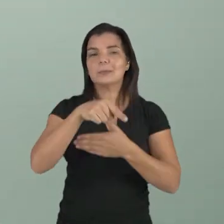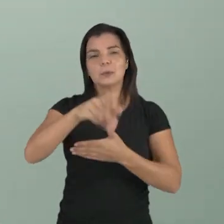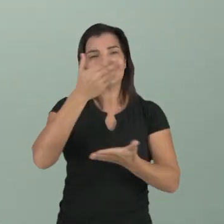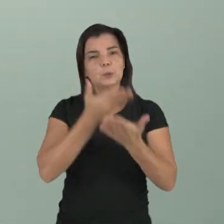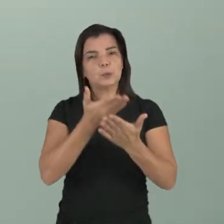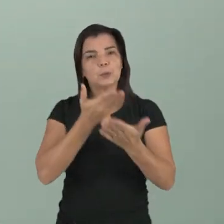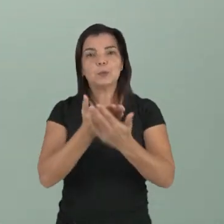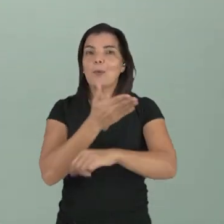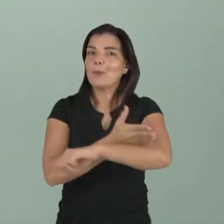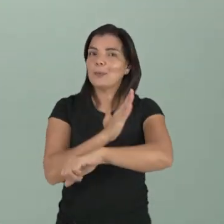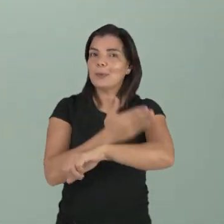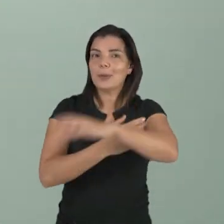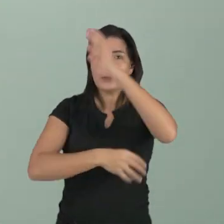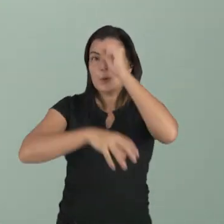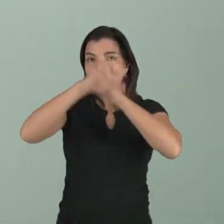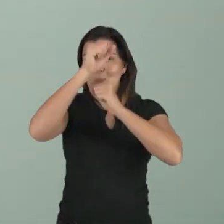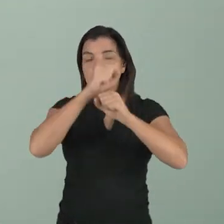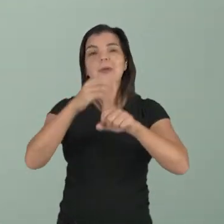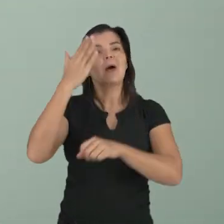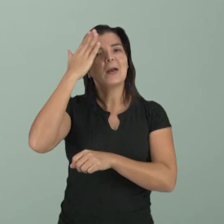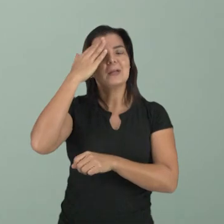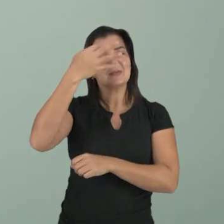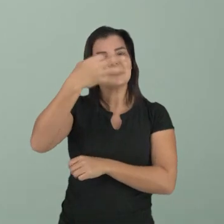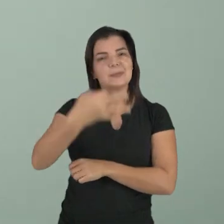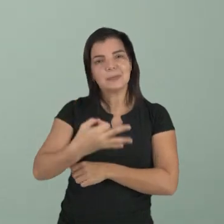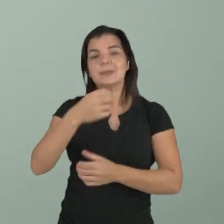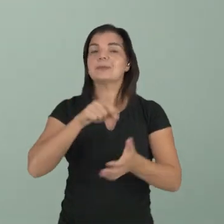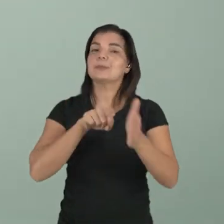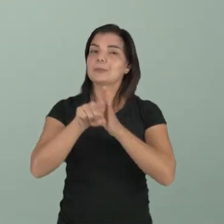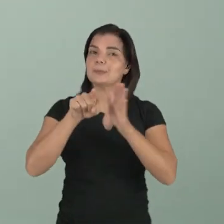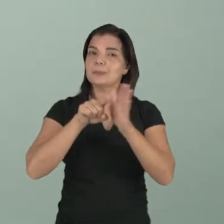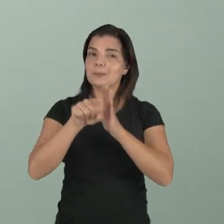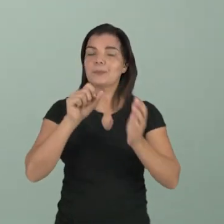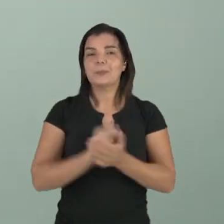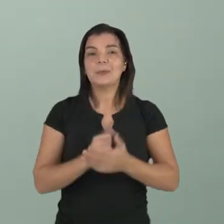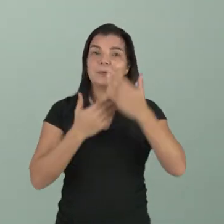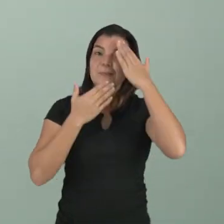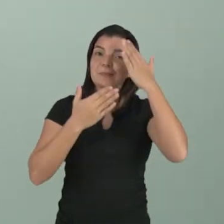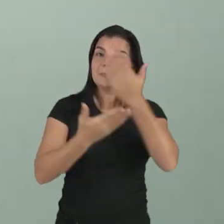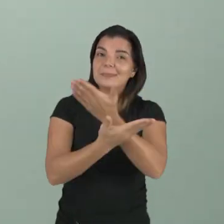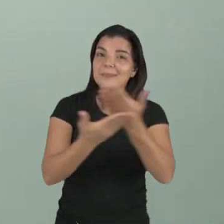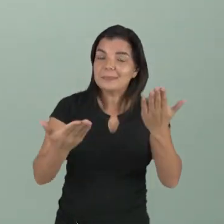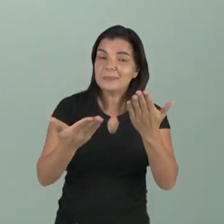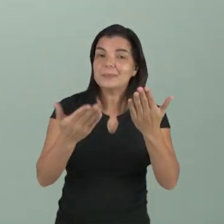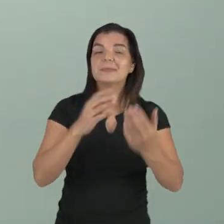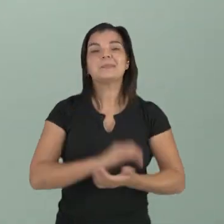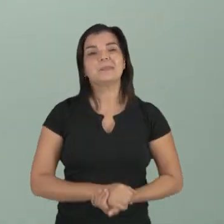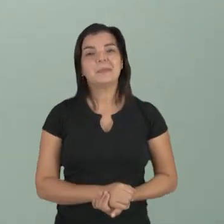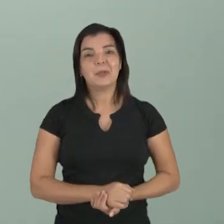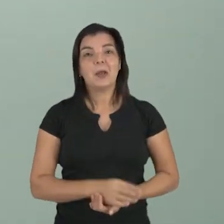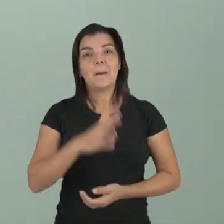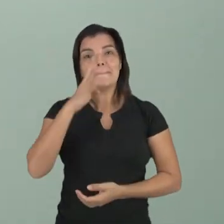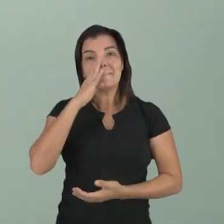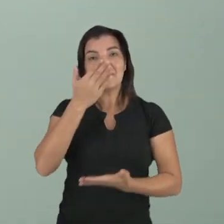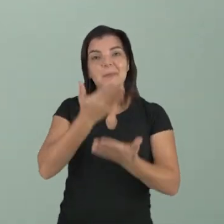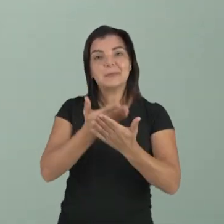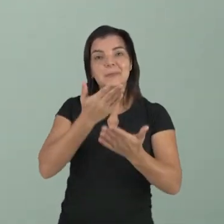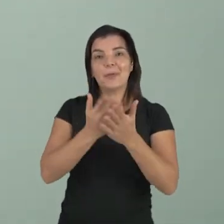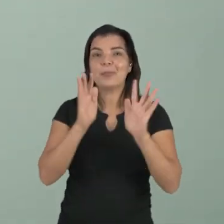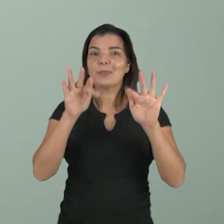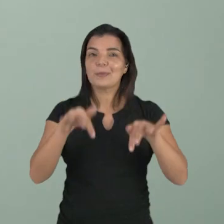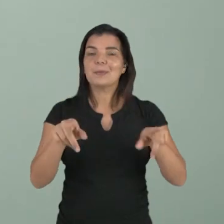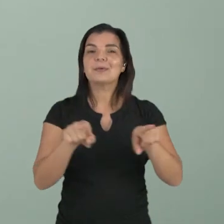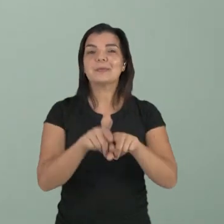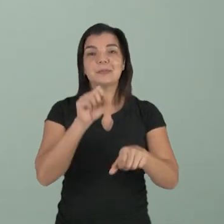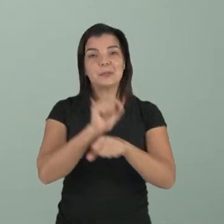estar praticando e aprendendo a interpretar direitinho as questões. Obrigada a você que mais uma vez assistiu a minha aula até o